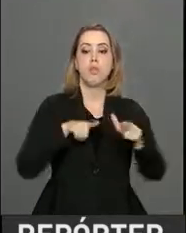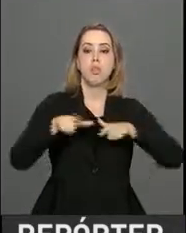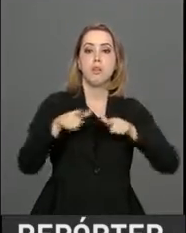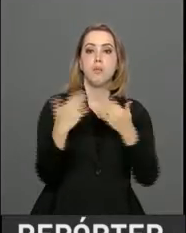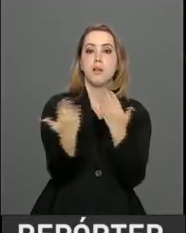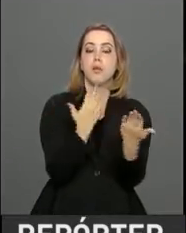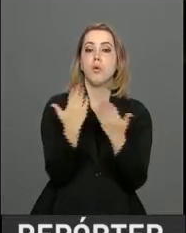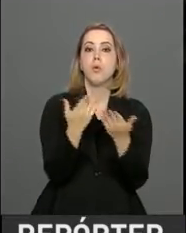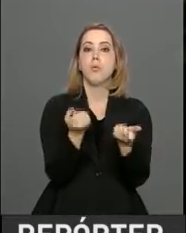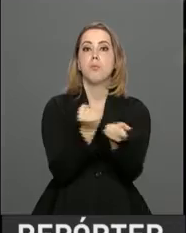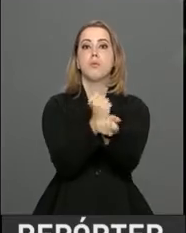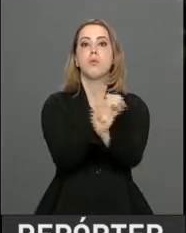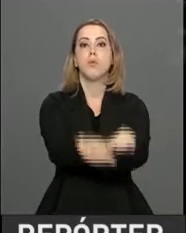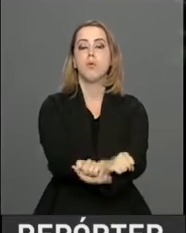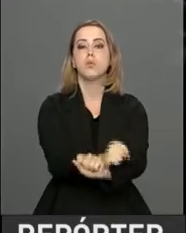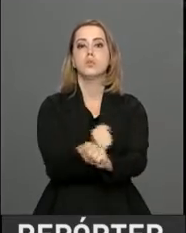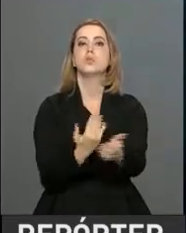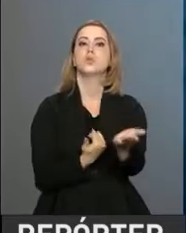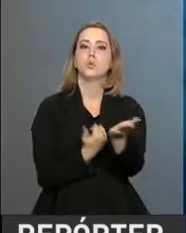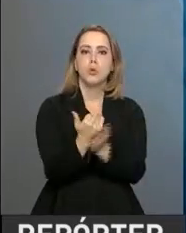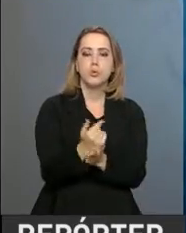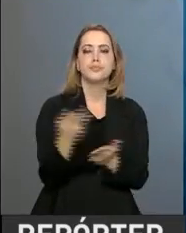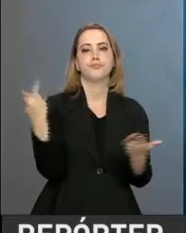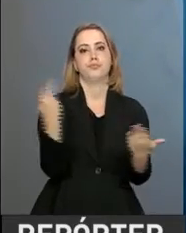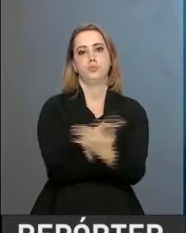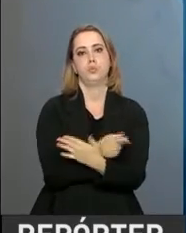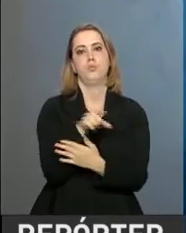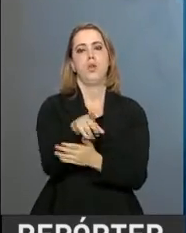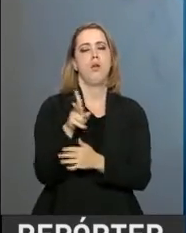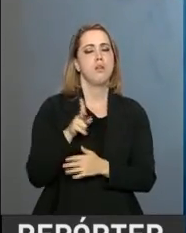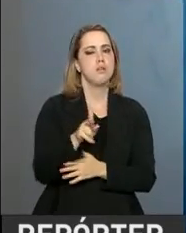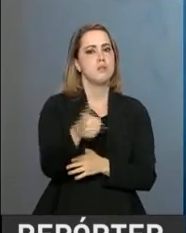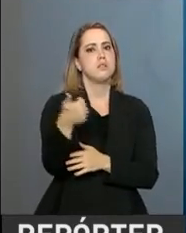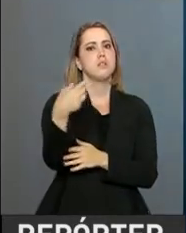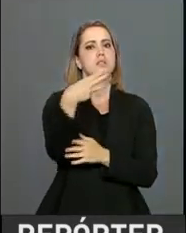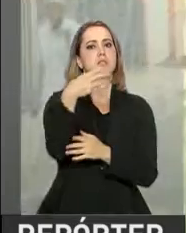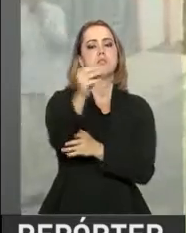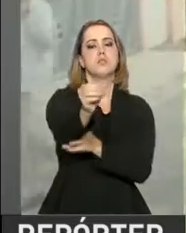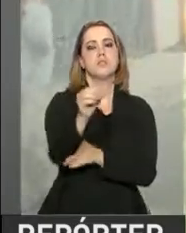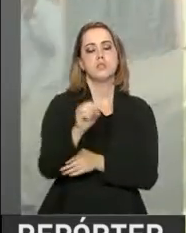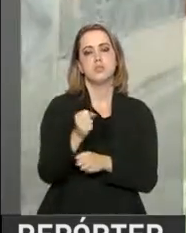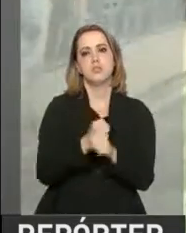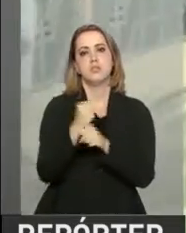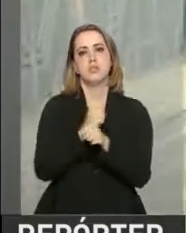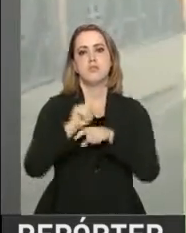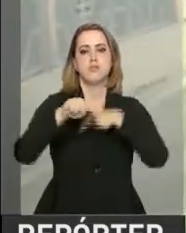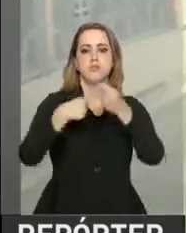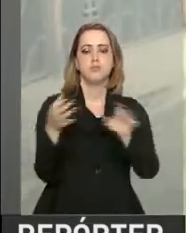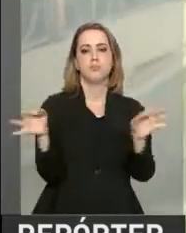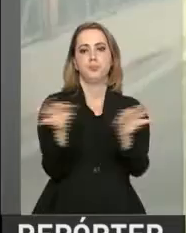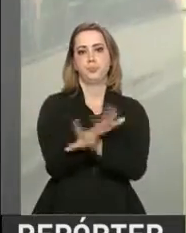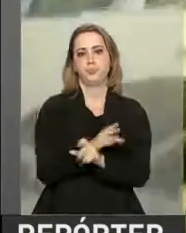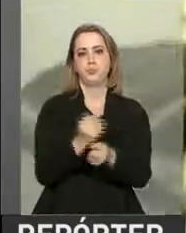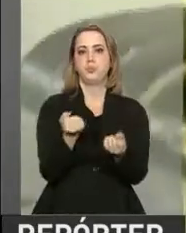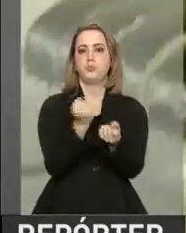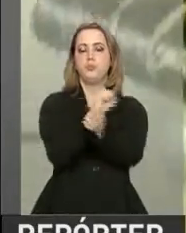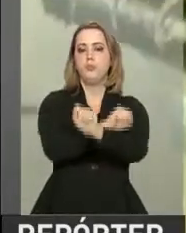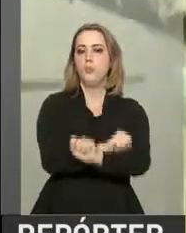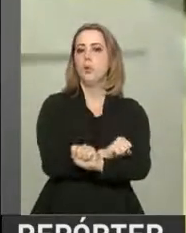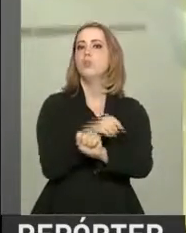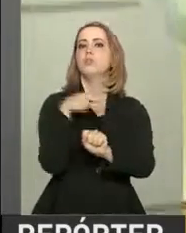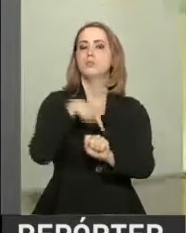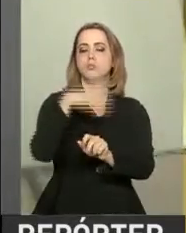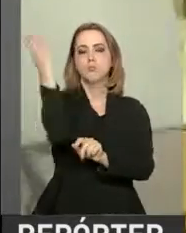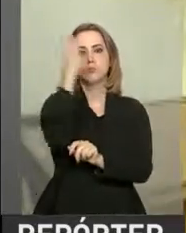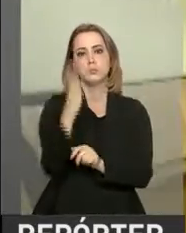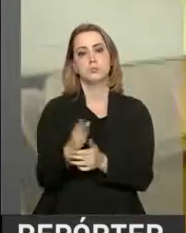que continua a ser praticada nos dias de hoje, quase 130 anos depois da assinatura da Lei Áurea, que pôs fim à escravidão